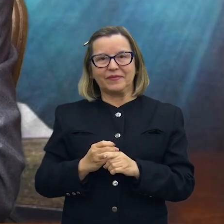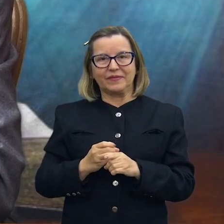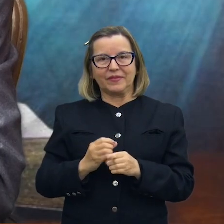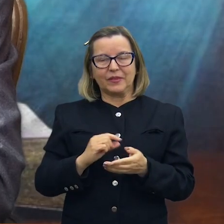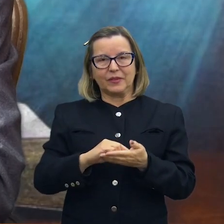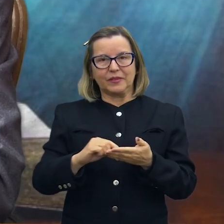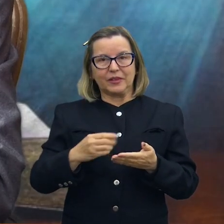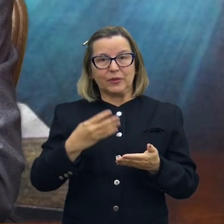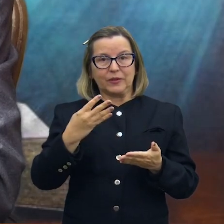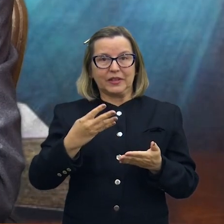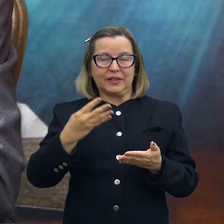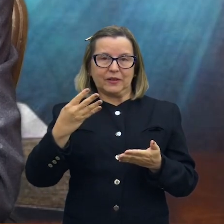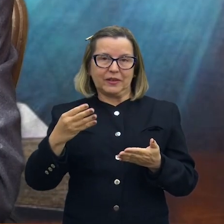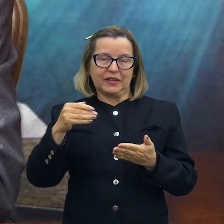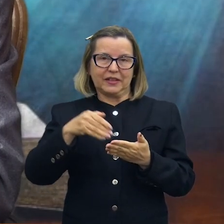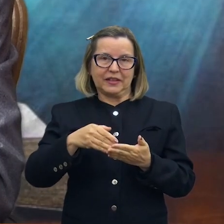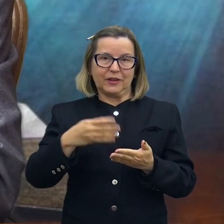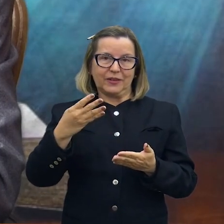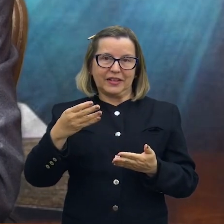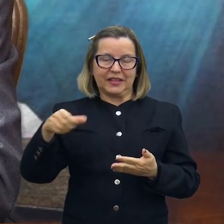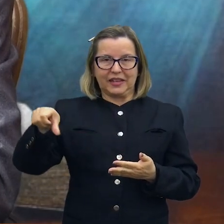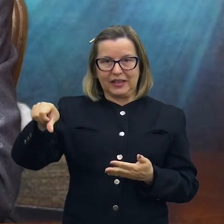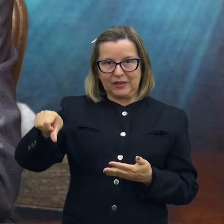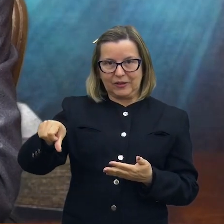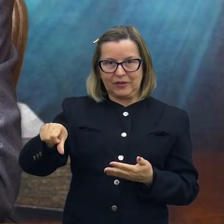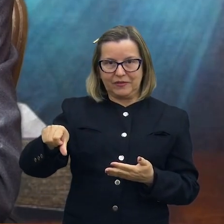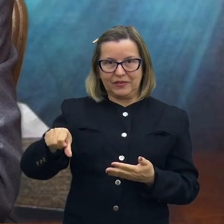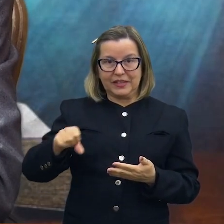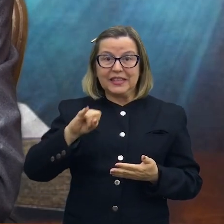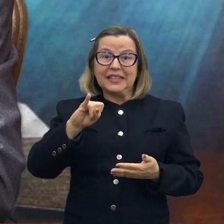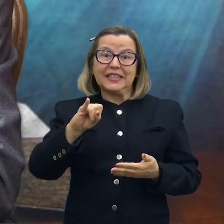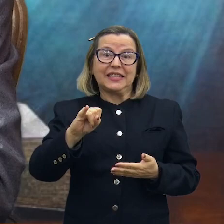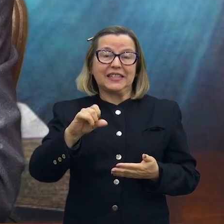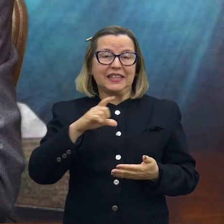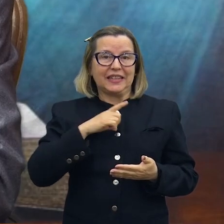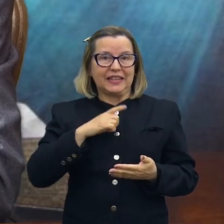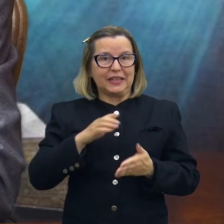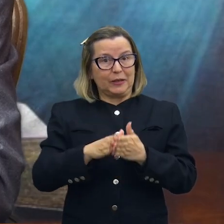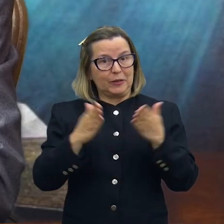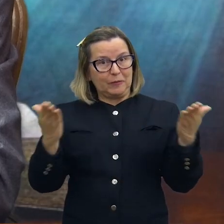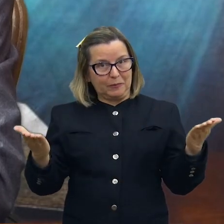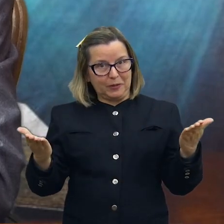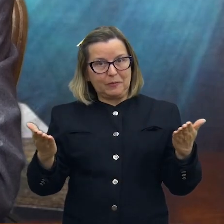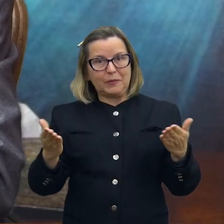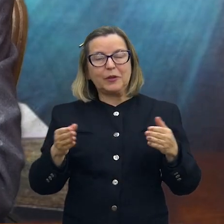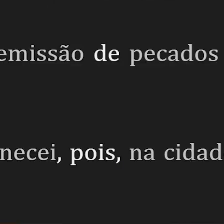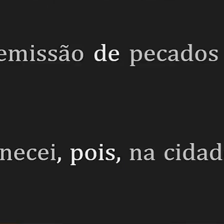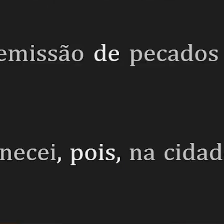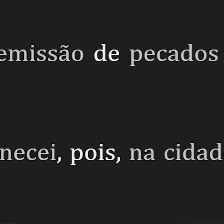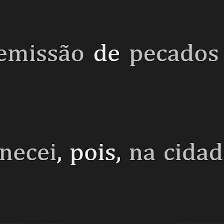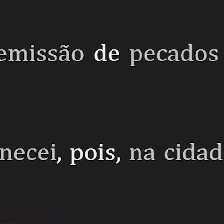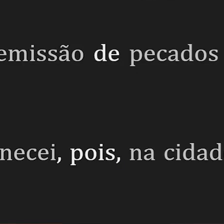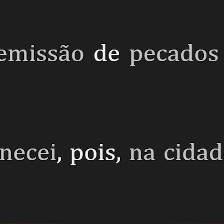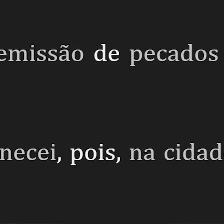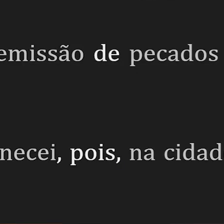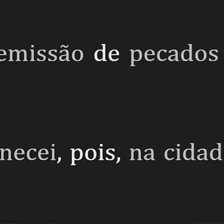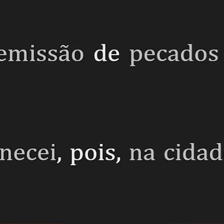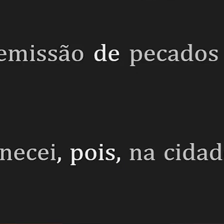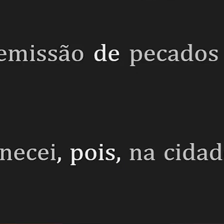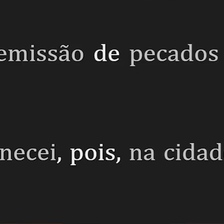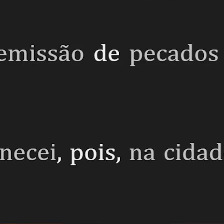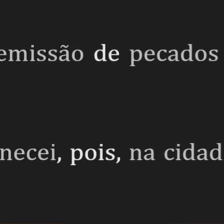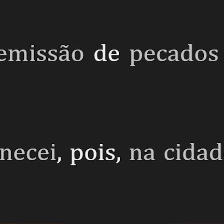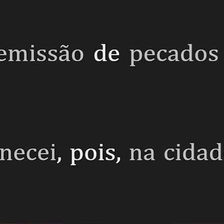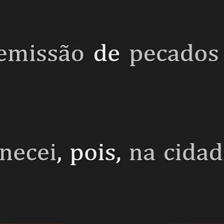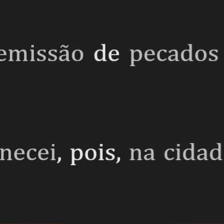ao 49. Se você tiver uma Bíblia aí, acompanhe conosco. A seguir, Jesus lhe